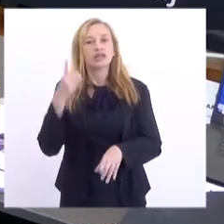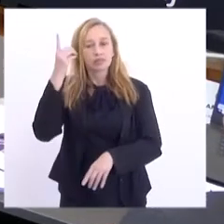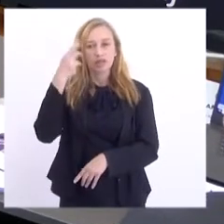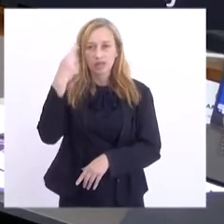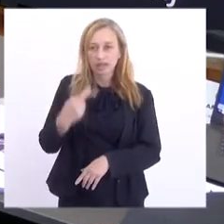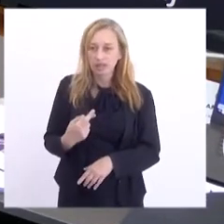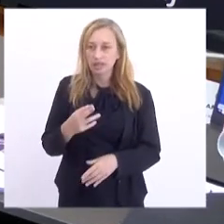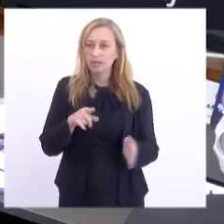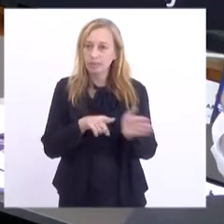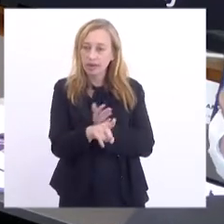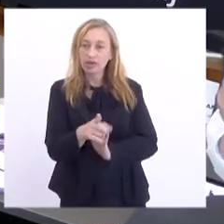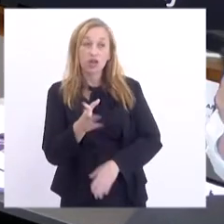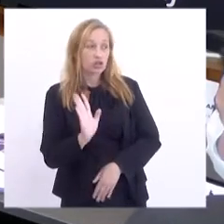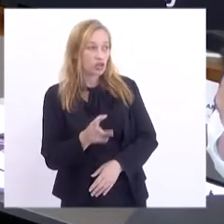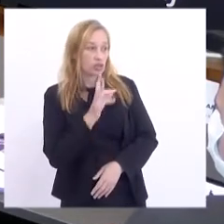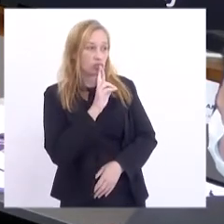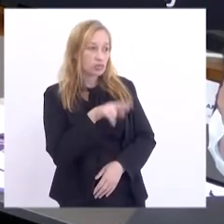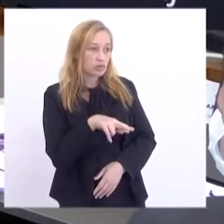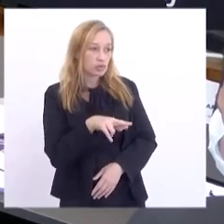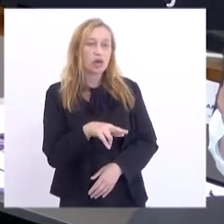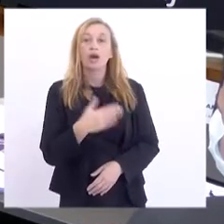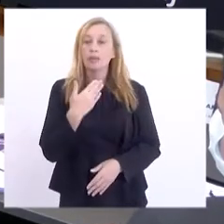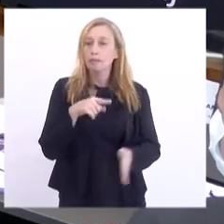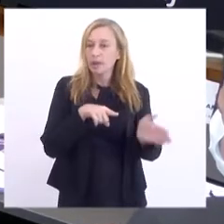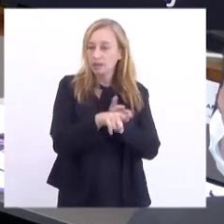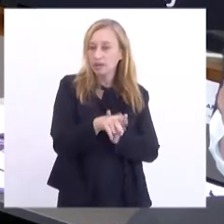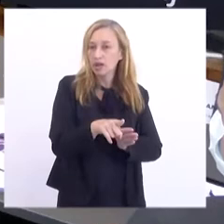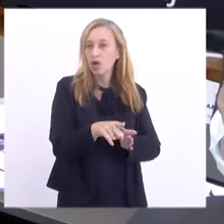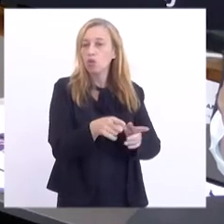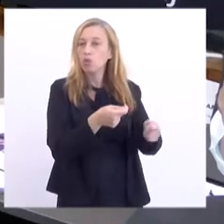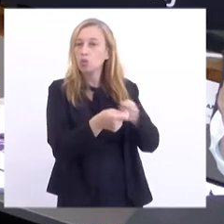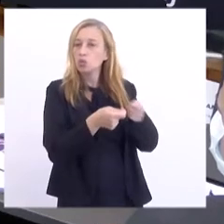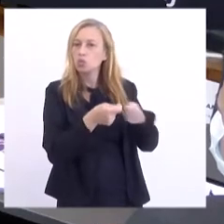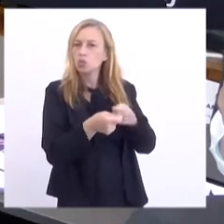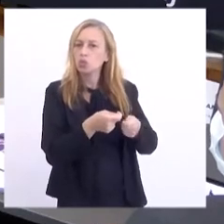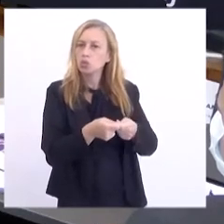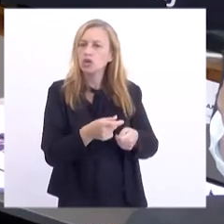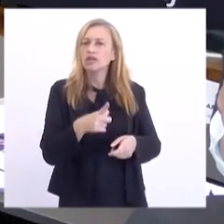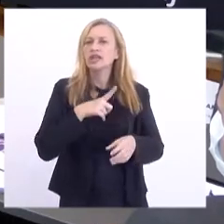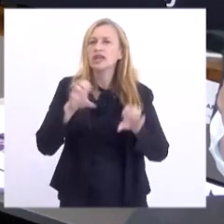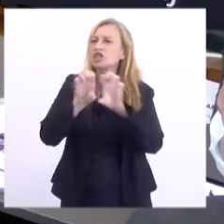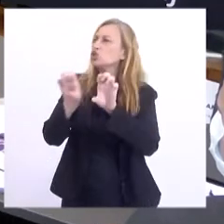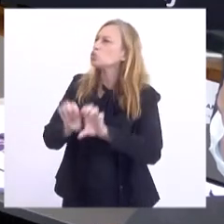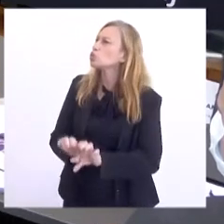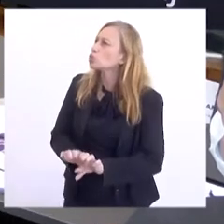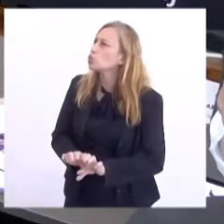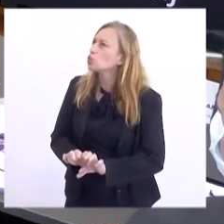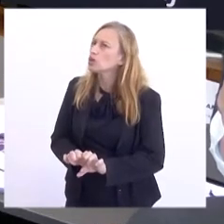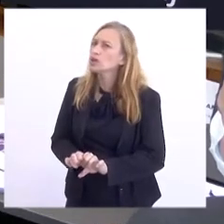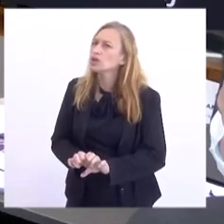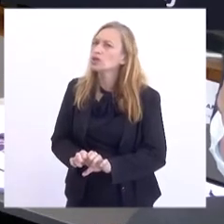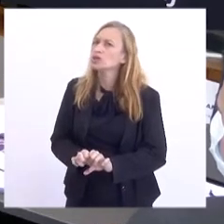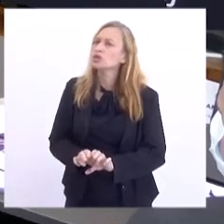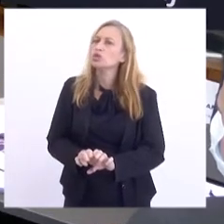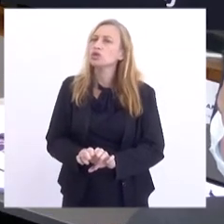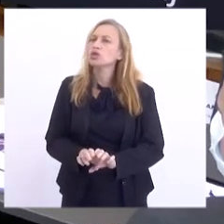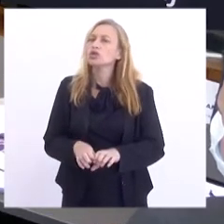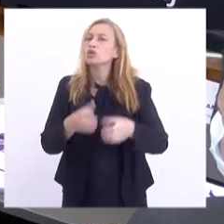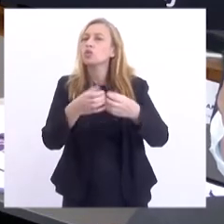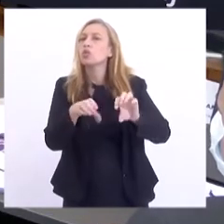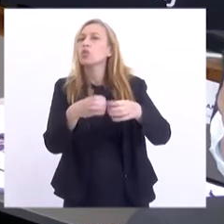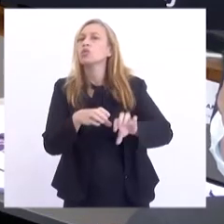que já tô até responder perguntar com o controlador com Perguntou se ele não tem a estrutura de